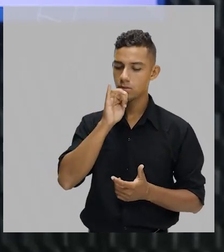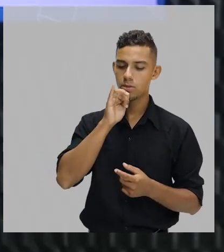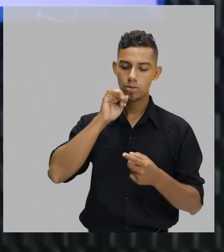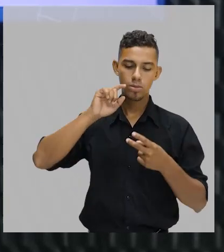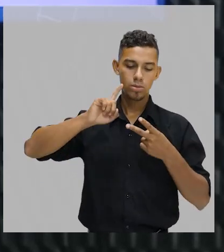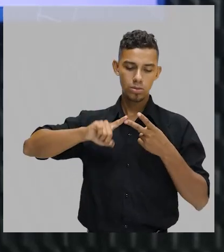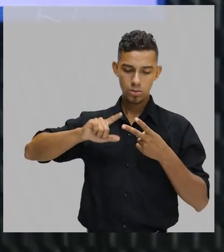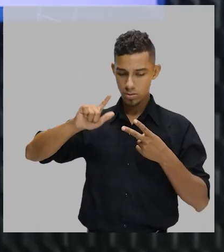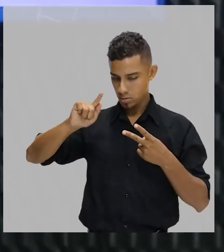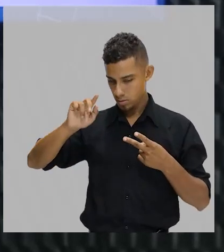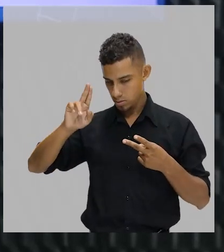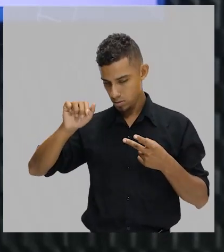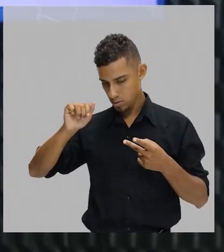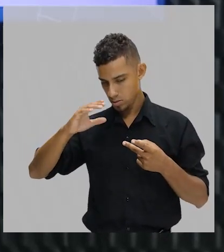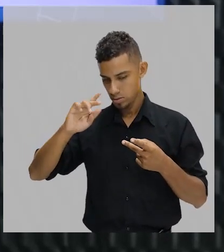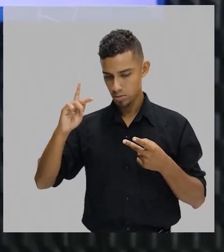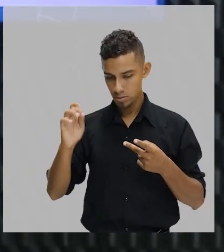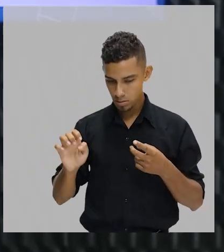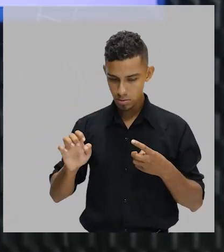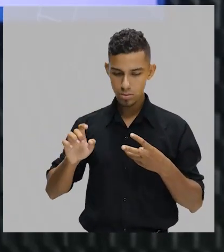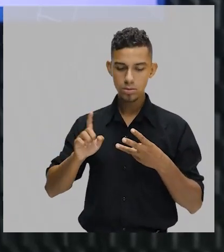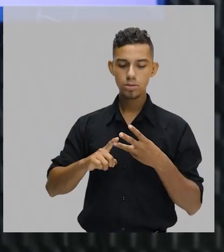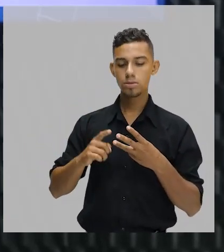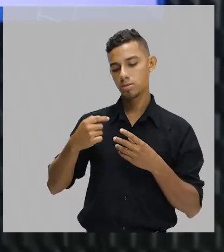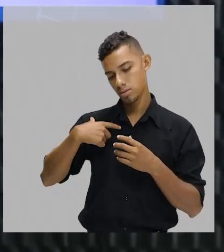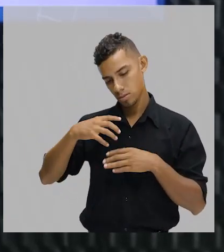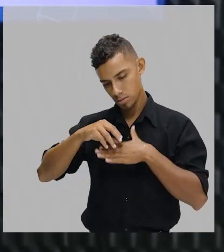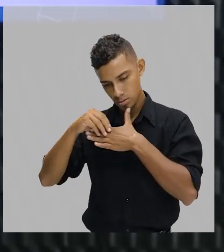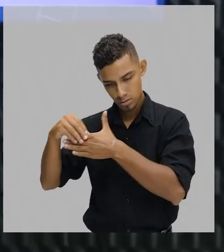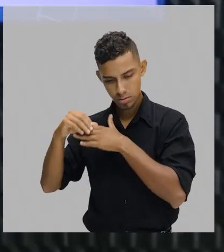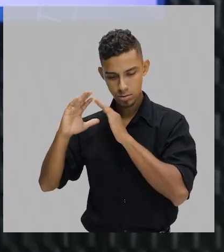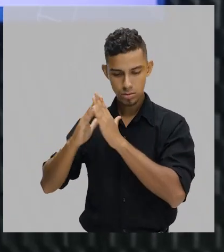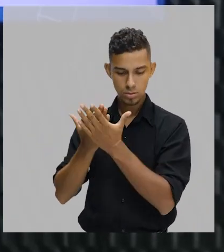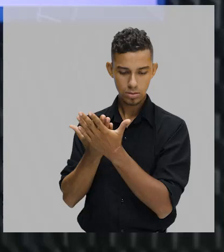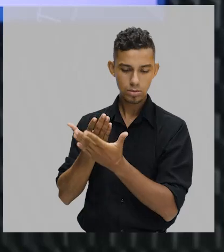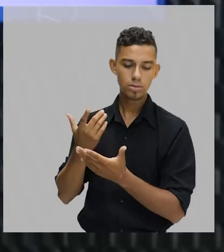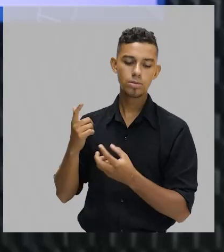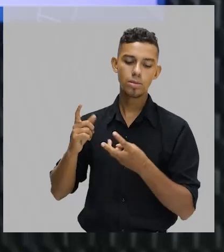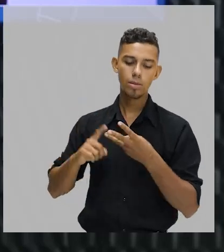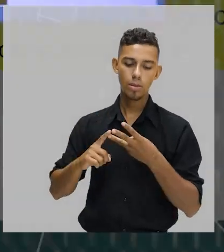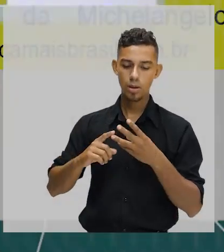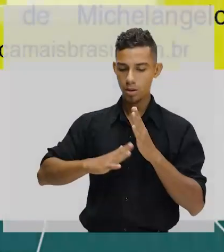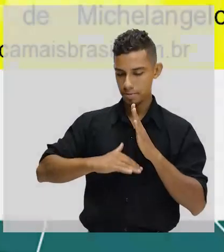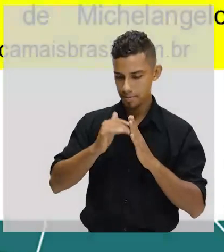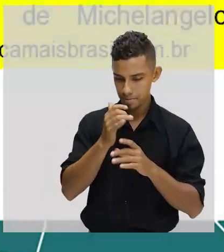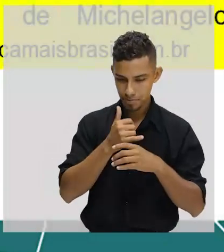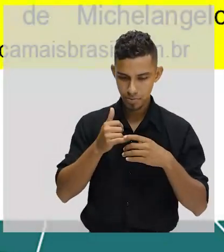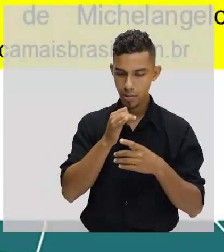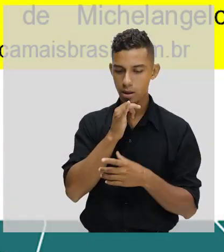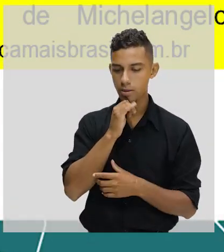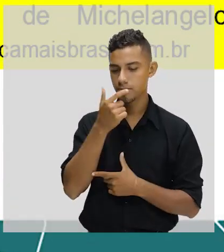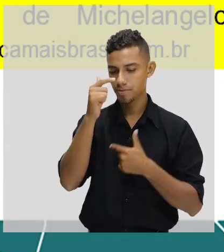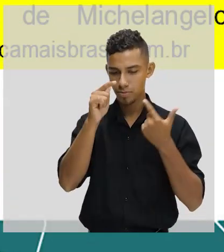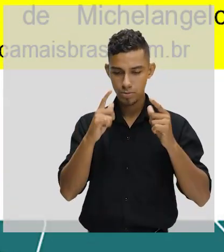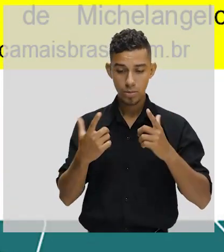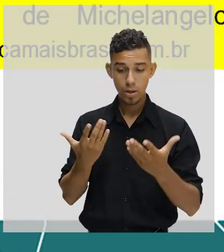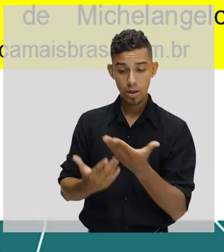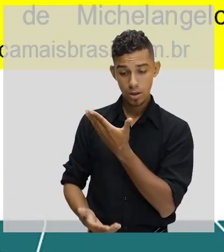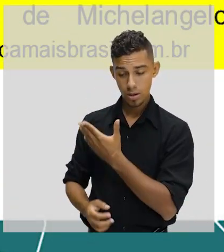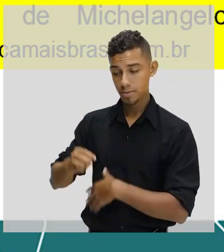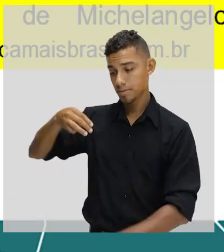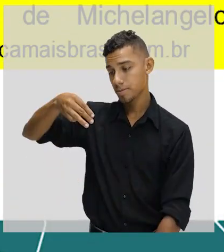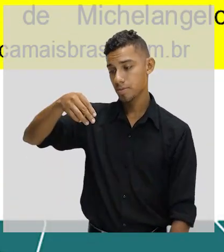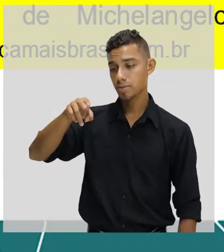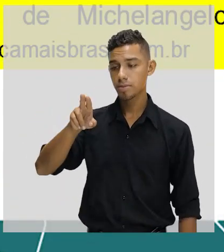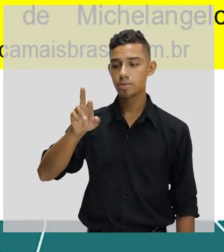mas tem outros tipos de guache também, a profissional, a gente leva para a escola. Pintura a tinta a óleo, tinta acrílica, alguns exemplos aqui. Muralismo,